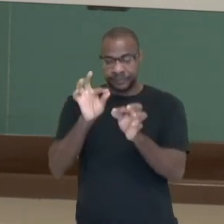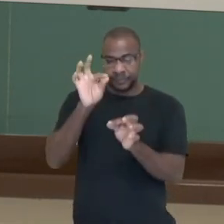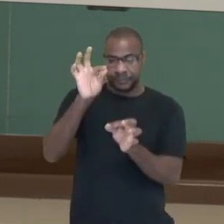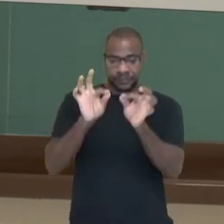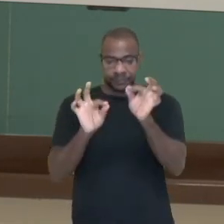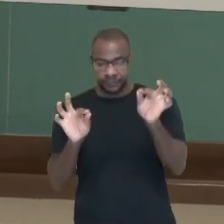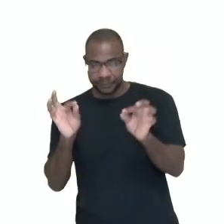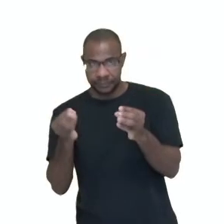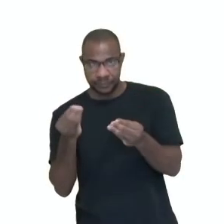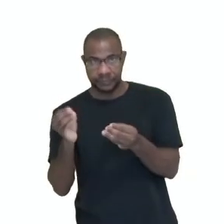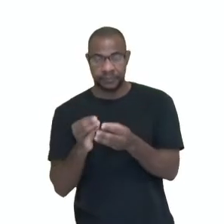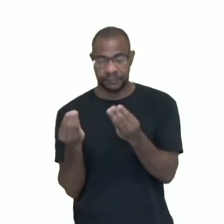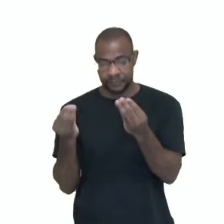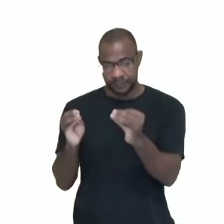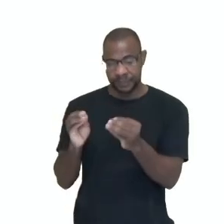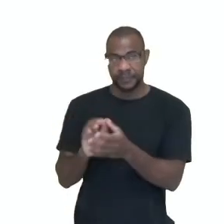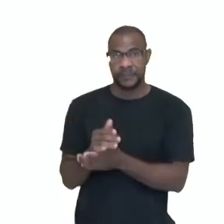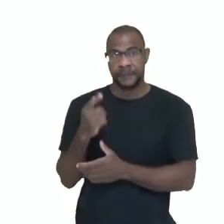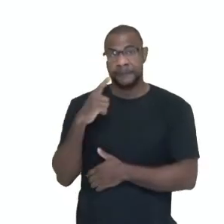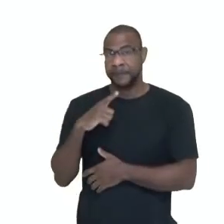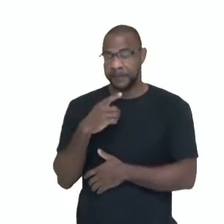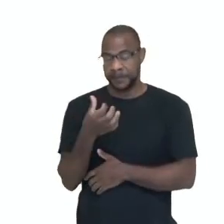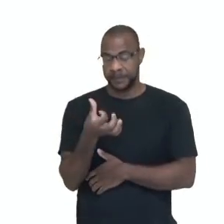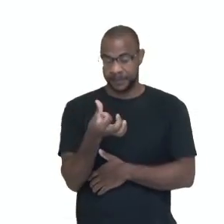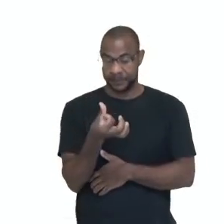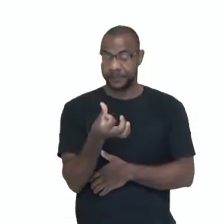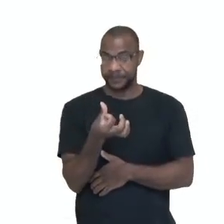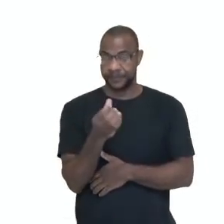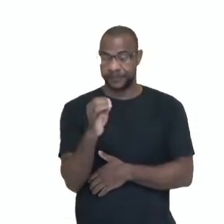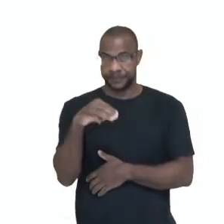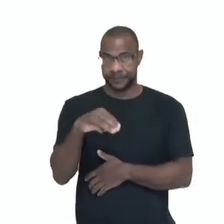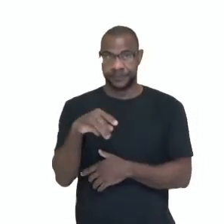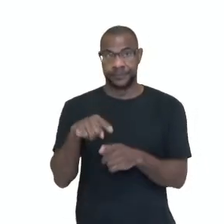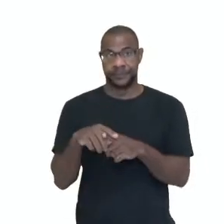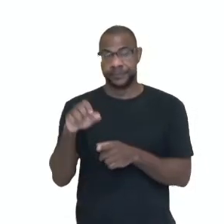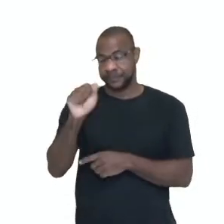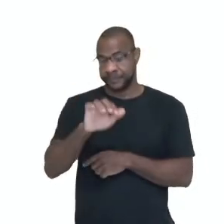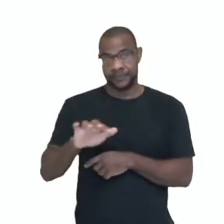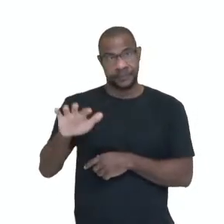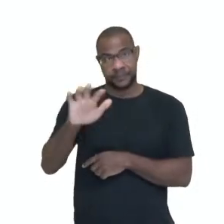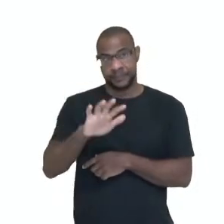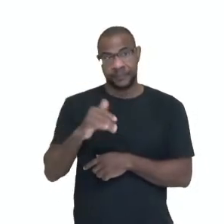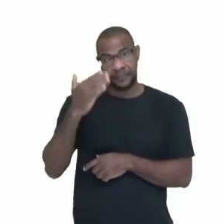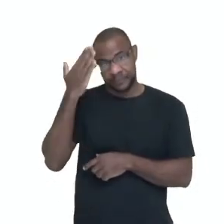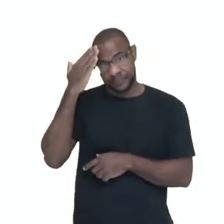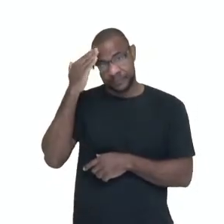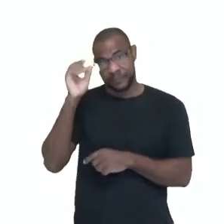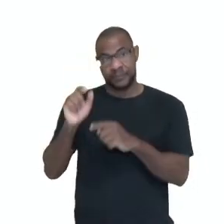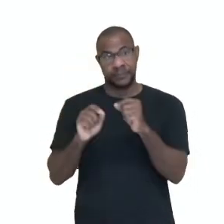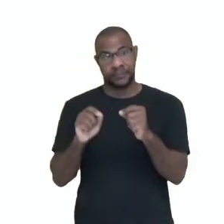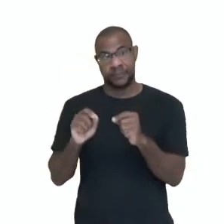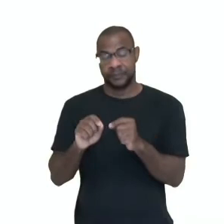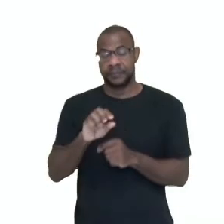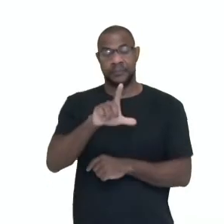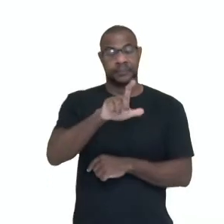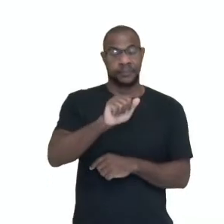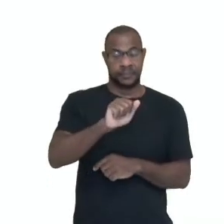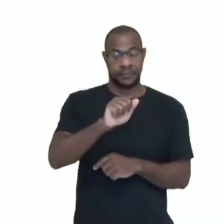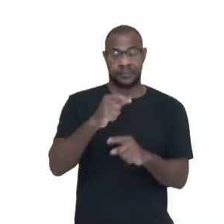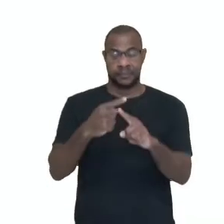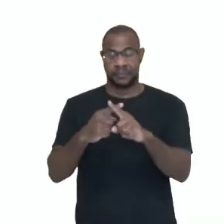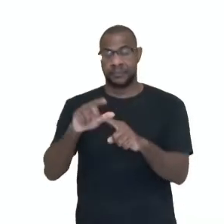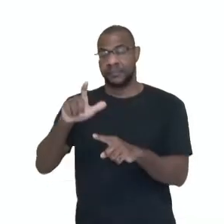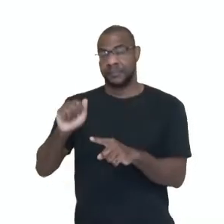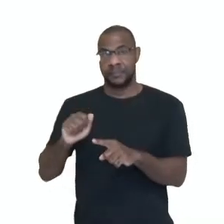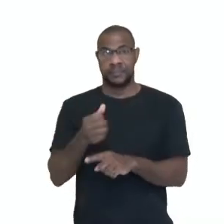Bom, como o quadrado então possui 6 centímetros de lado, a área de um quadrado nós sabemos que é lado vezes lado. Se o